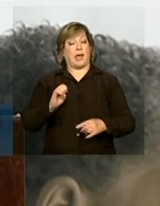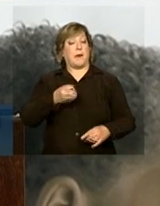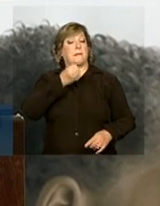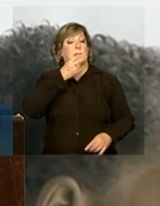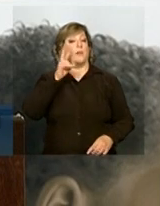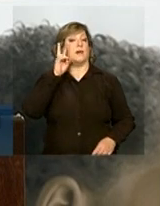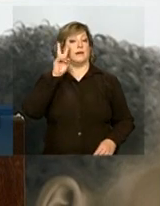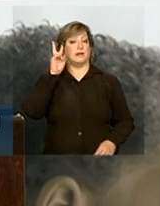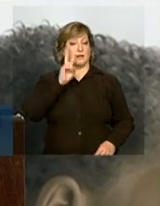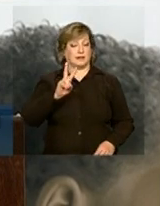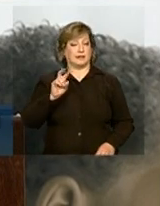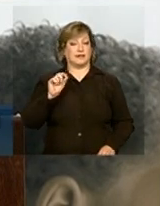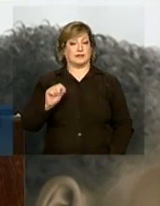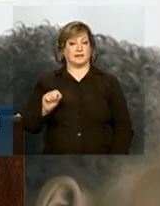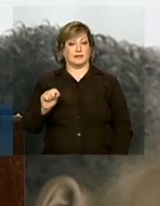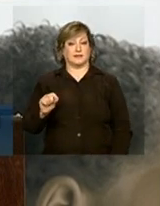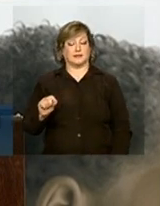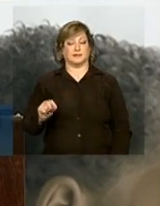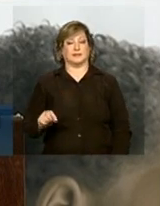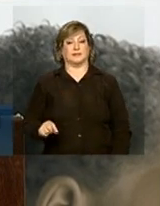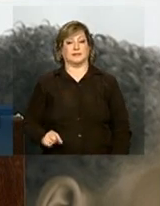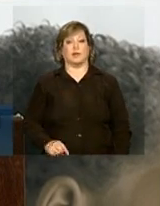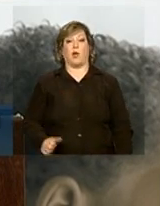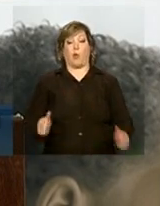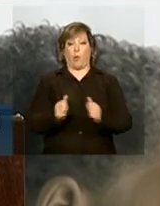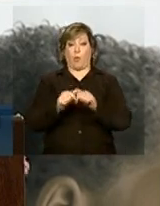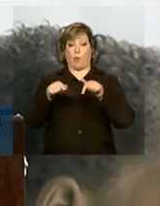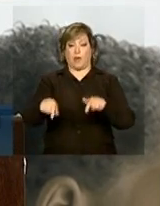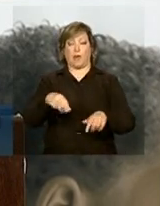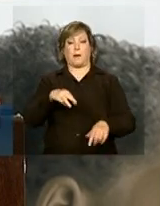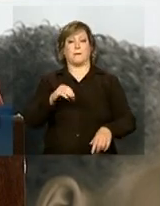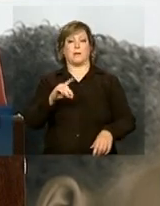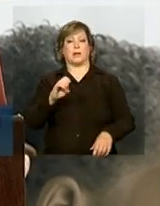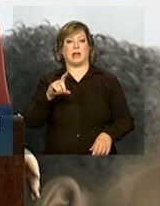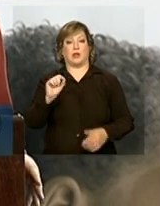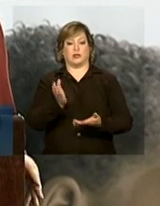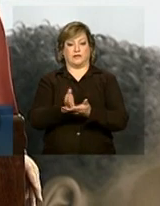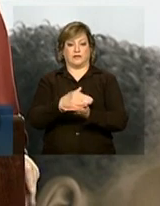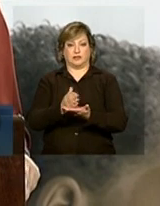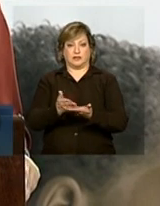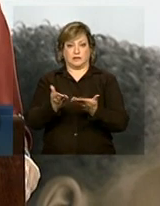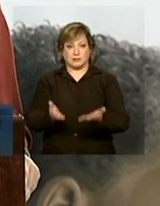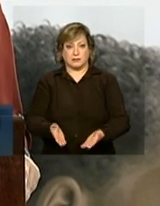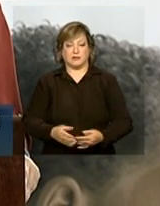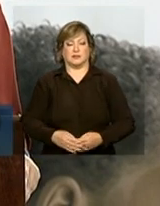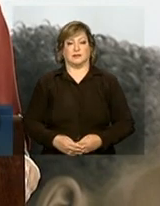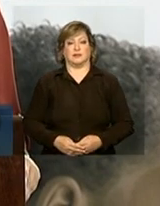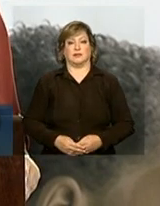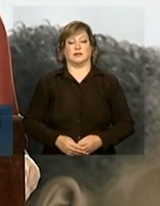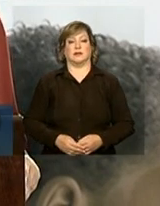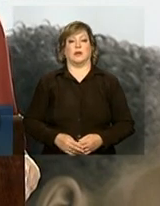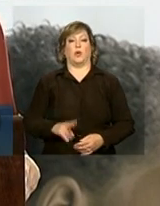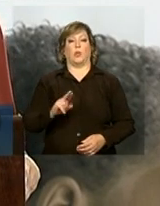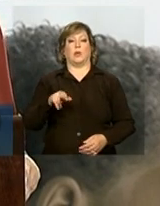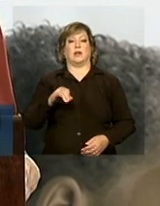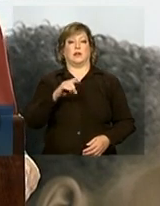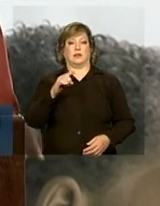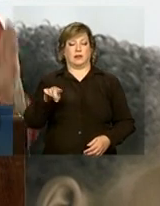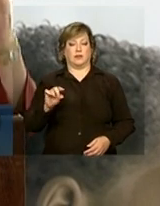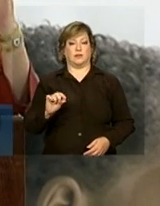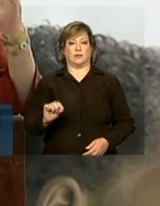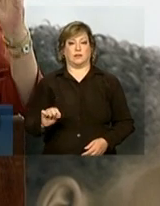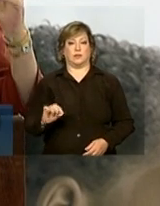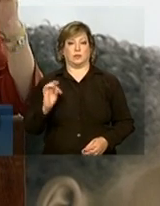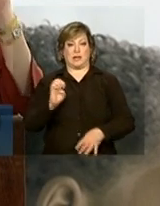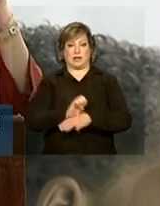lembrar que, com este modelo de partilha, a União,